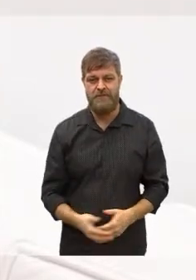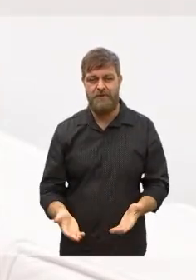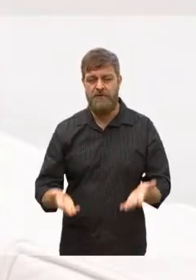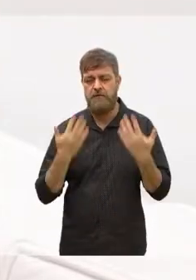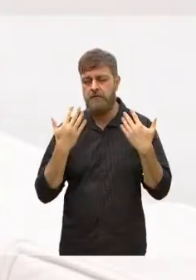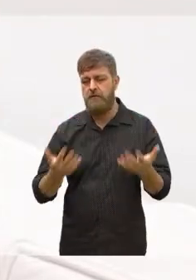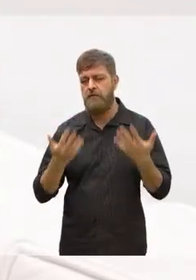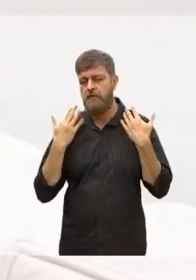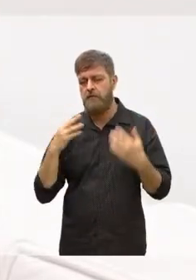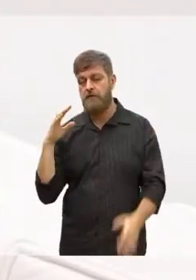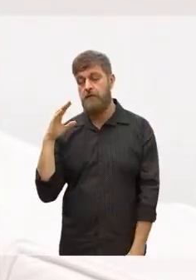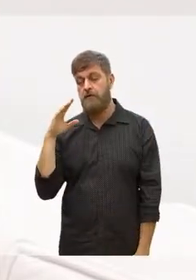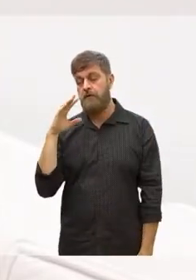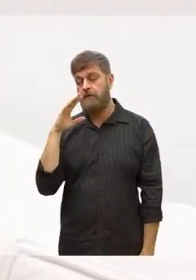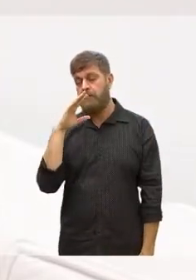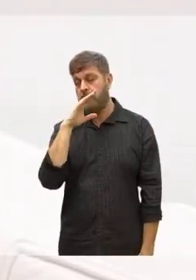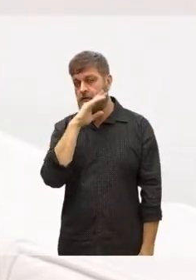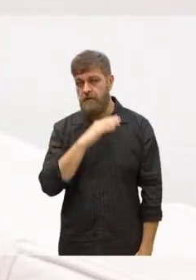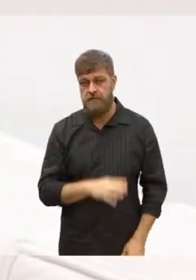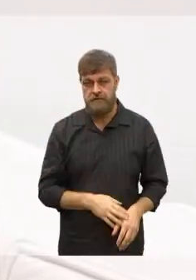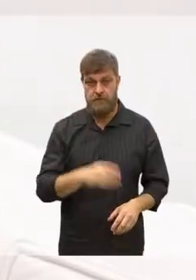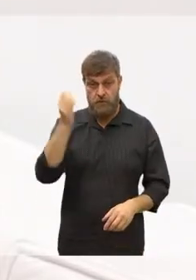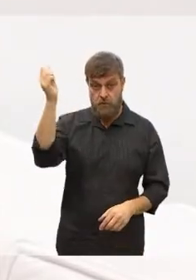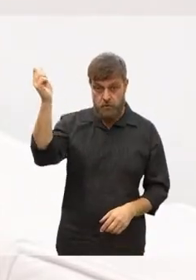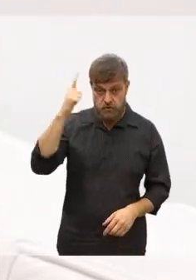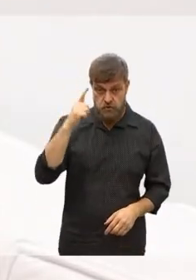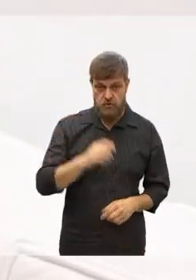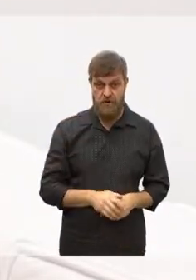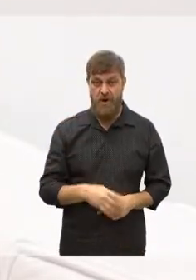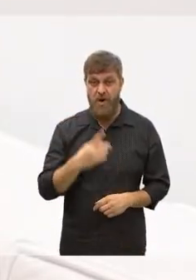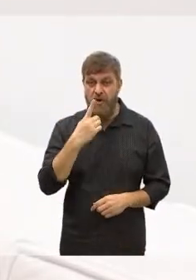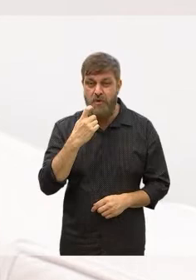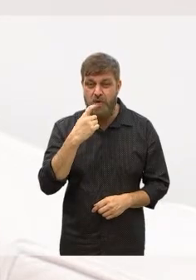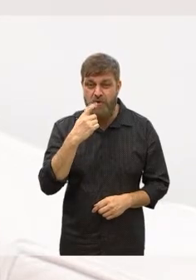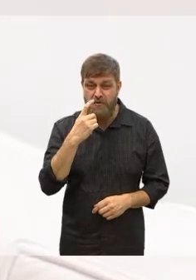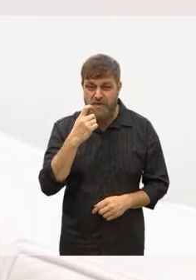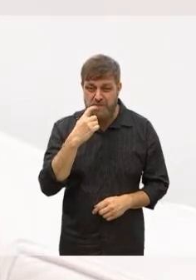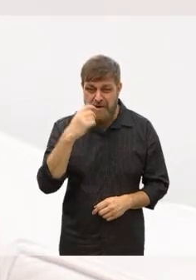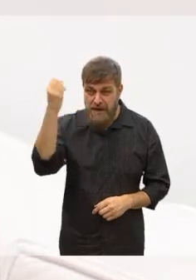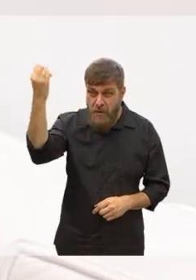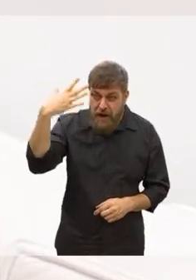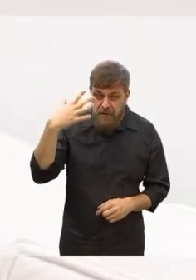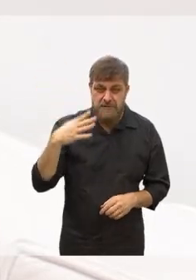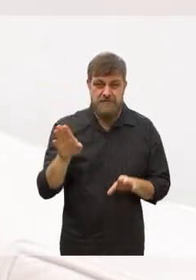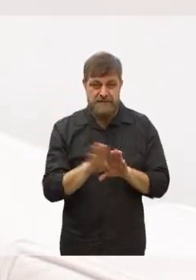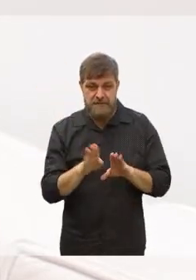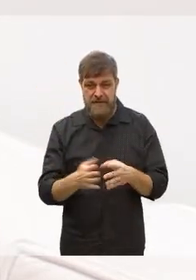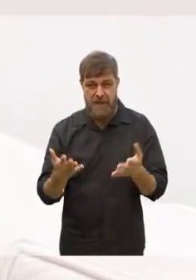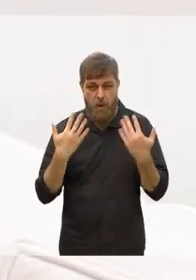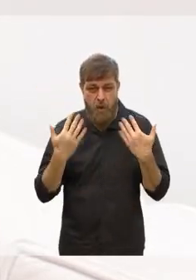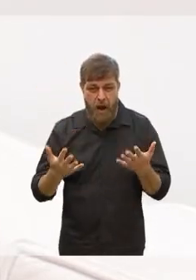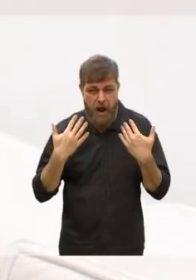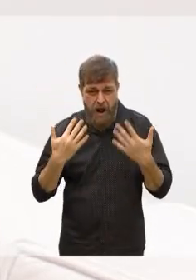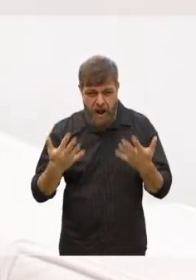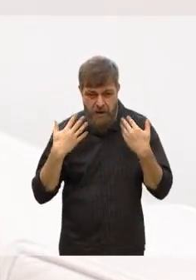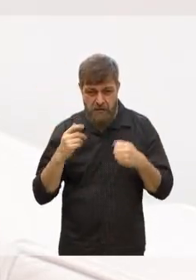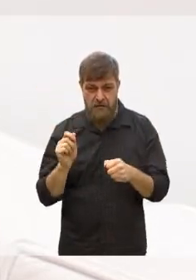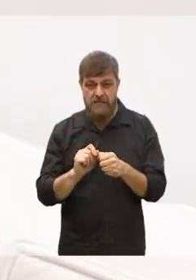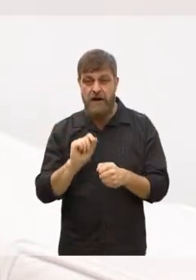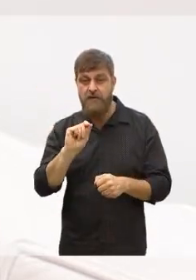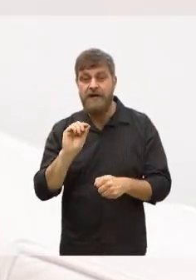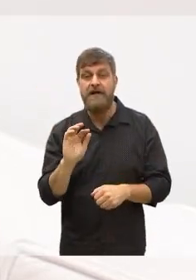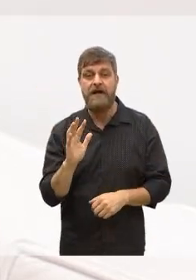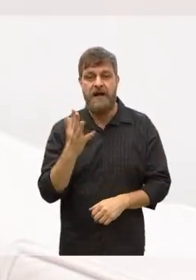calor. O infravermelho. O calor é um agente que